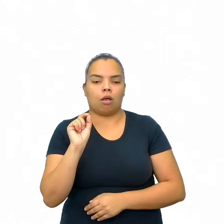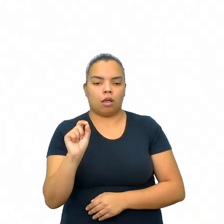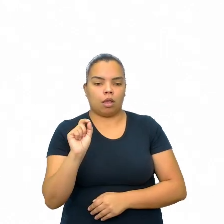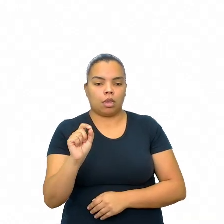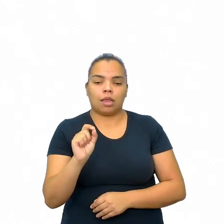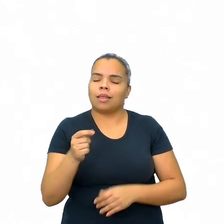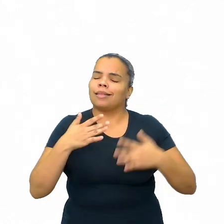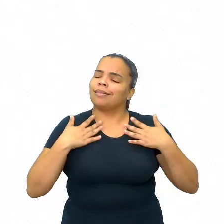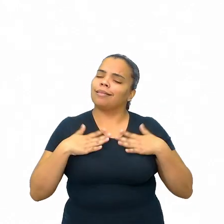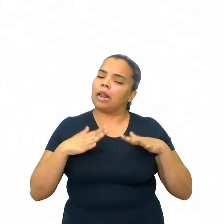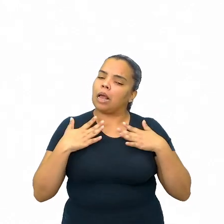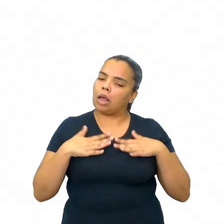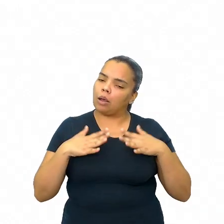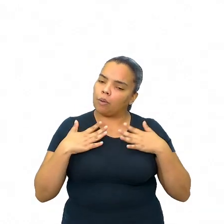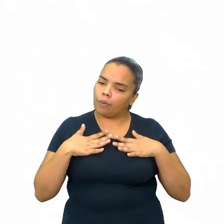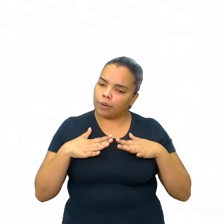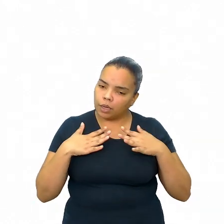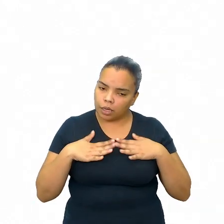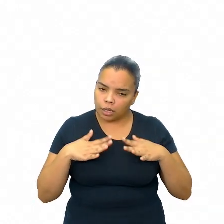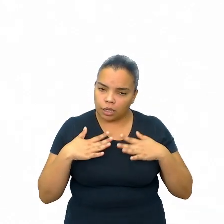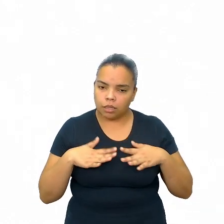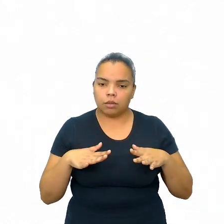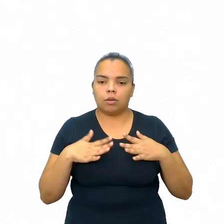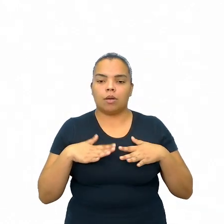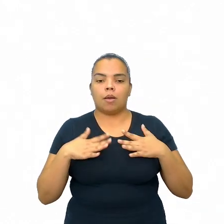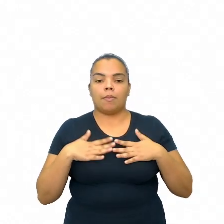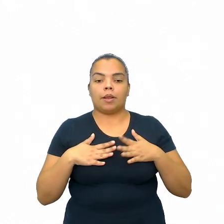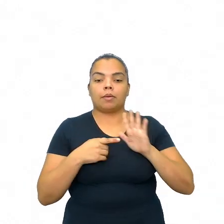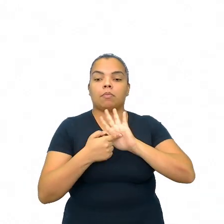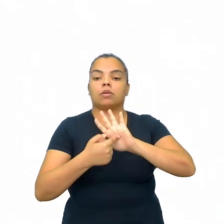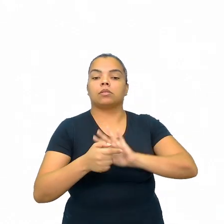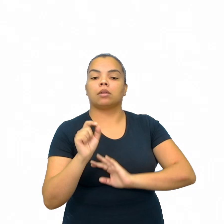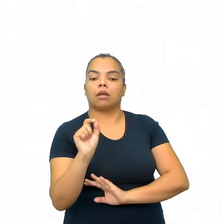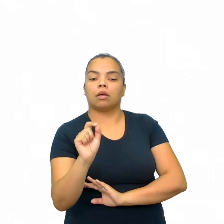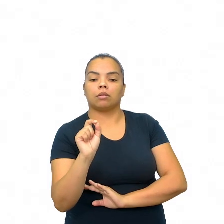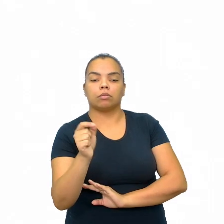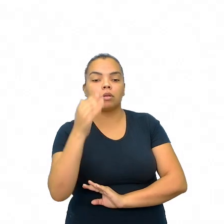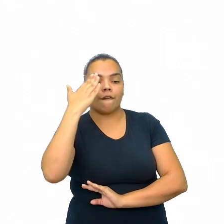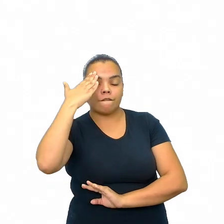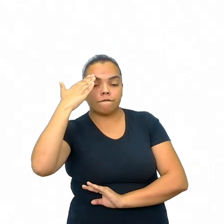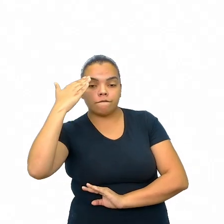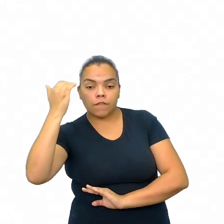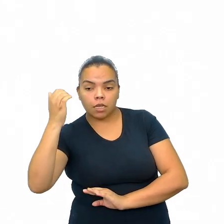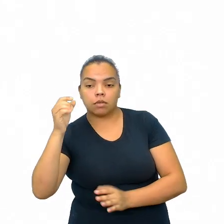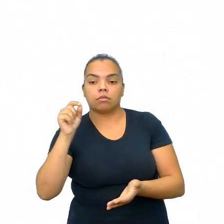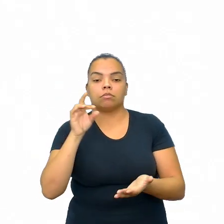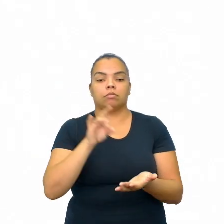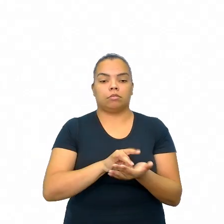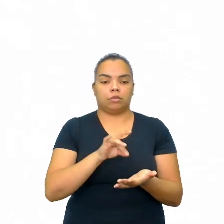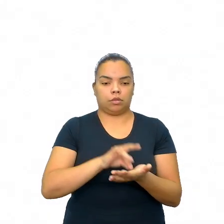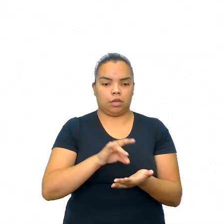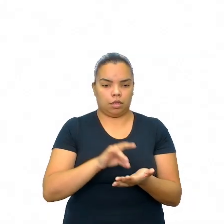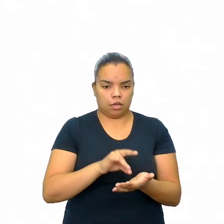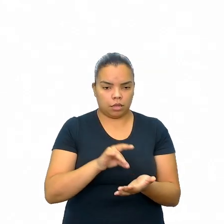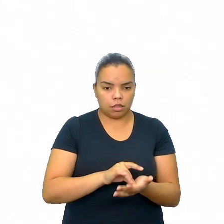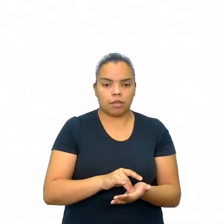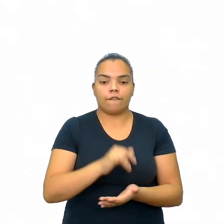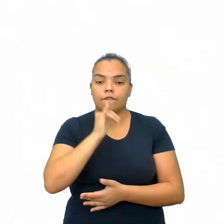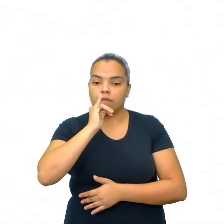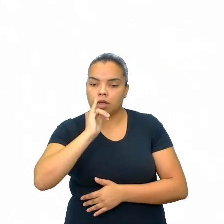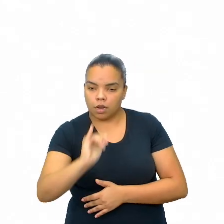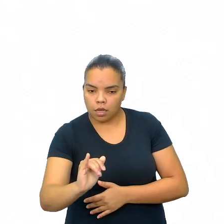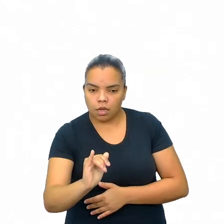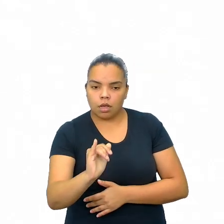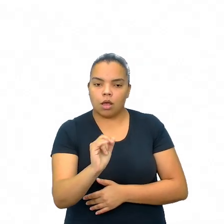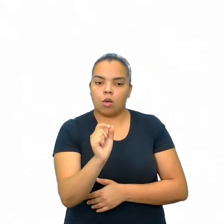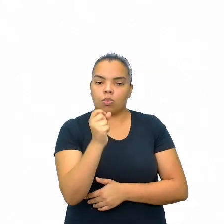possa demonstrar de fato o que sabe. Ditar, mais uma vez, um número de cada vez,